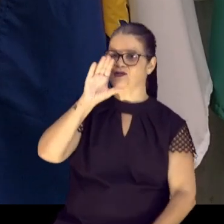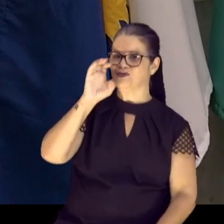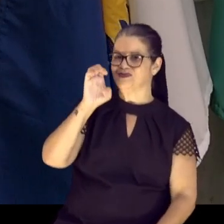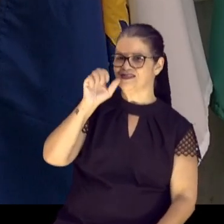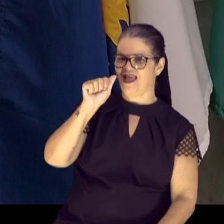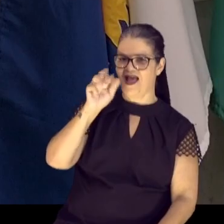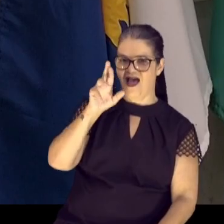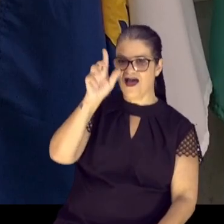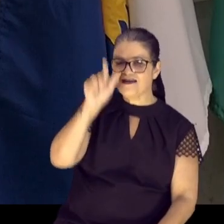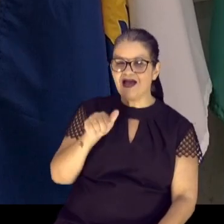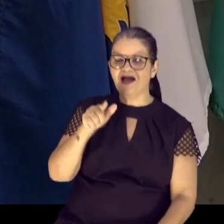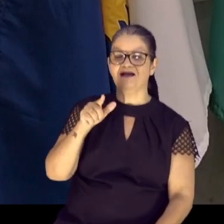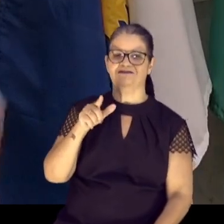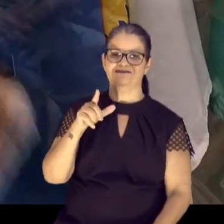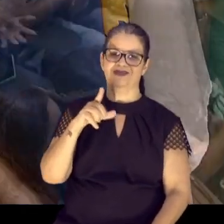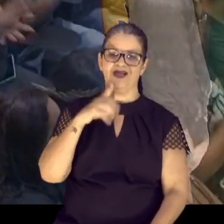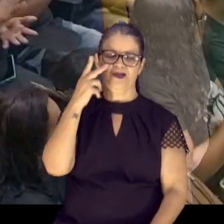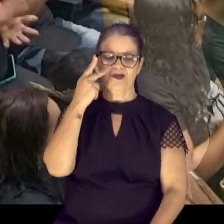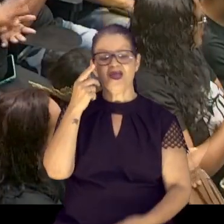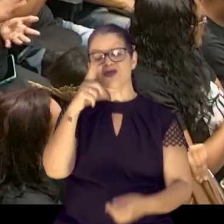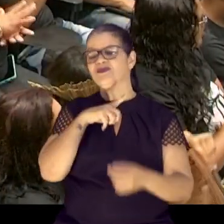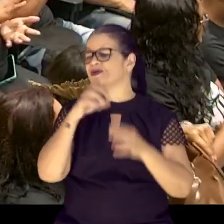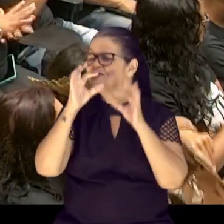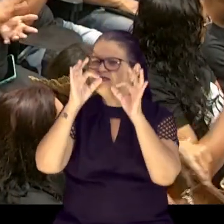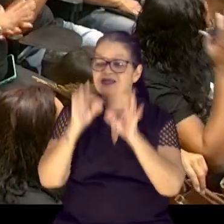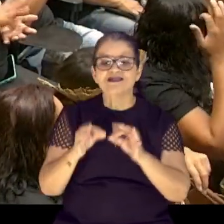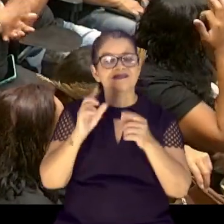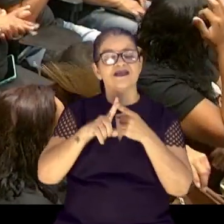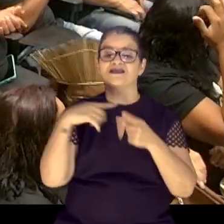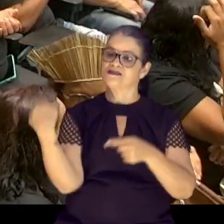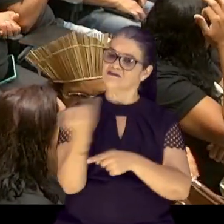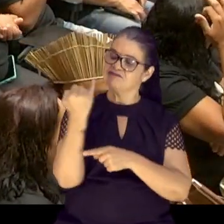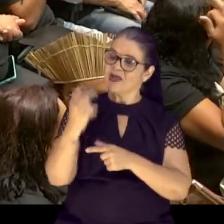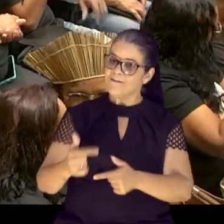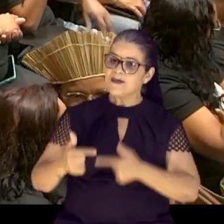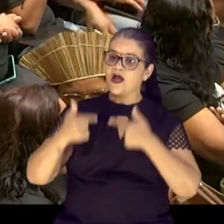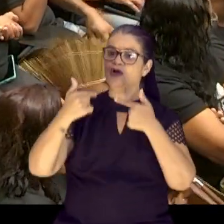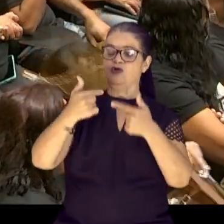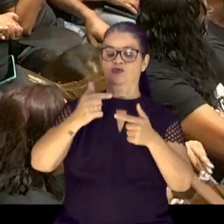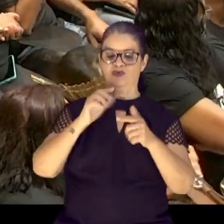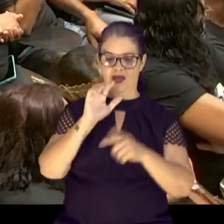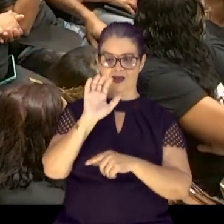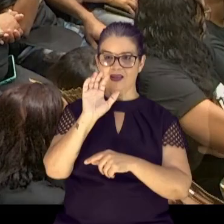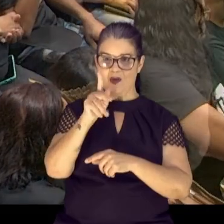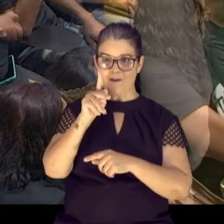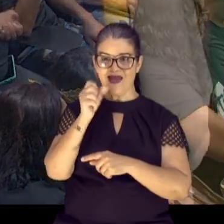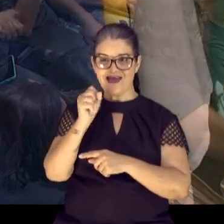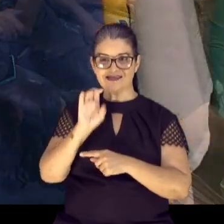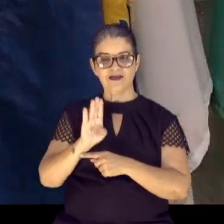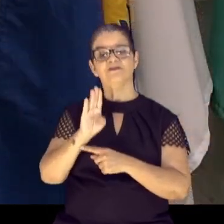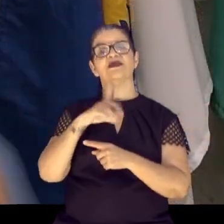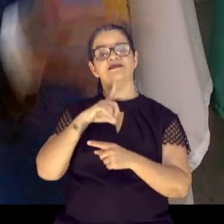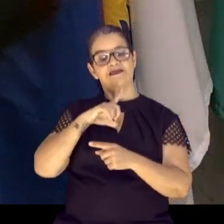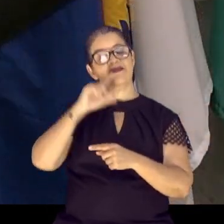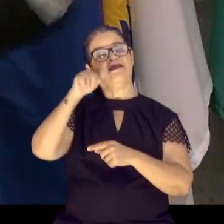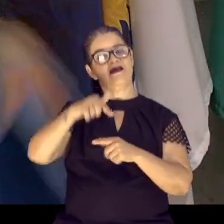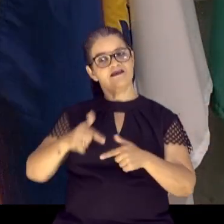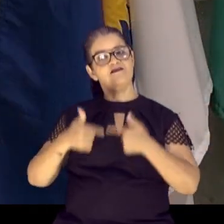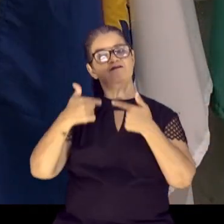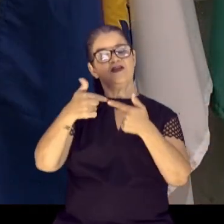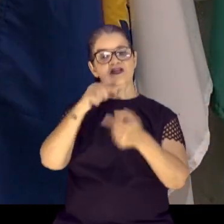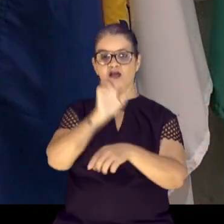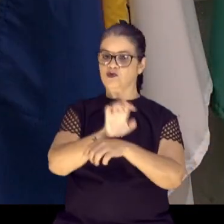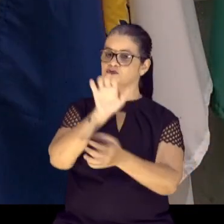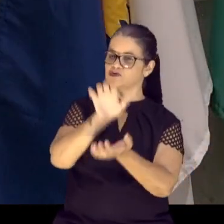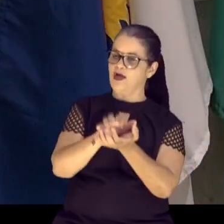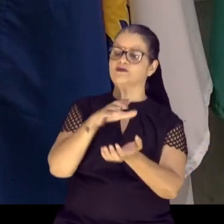tenho certeza que isso é muito válido também para a luta que o PSB tem que enfrentar aqui no estado de Pernambuco. Sileno tem agora